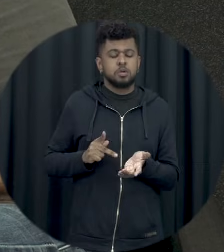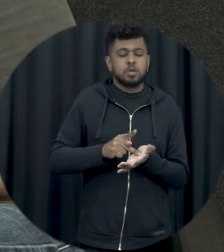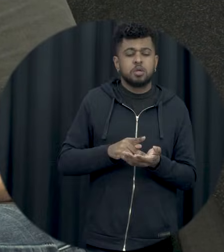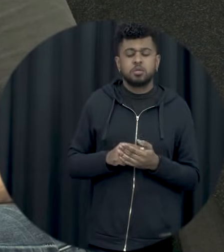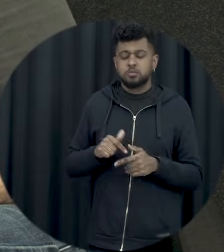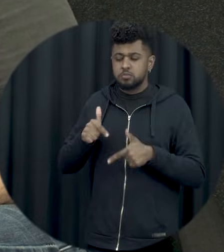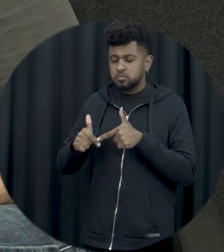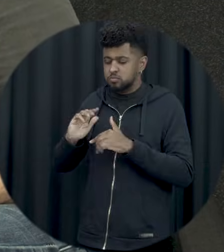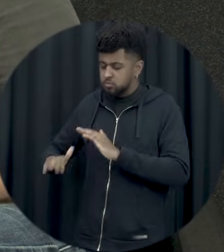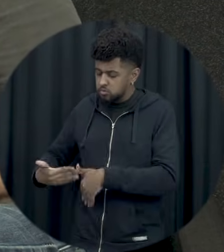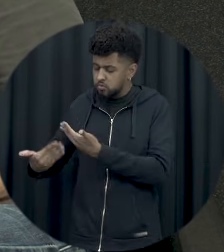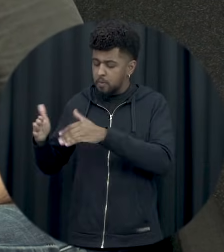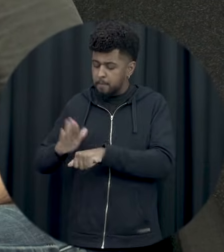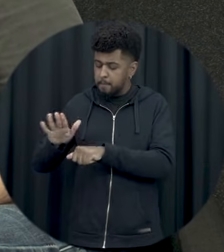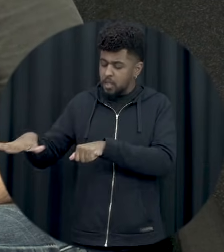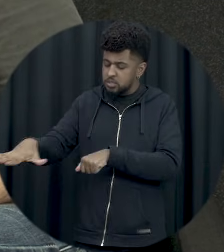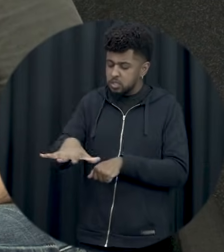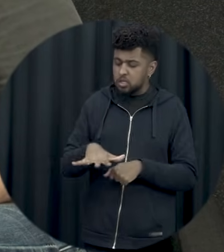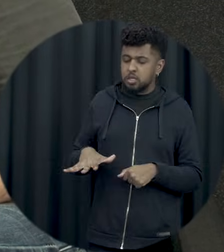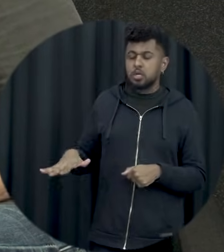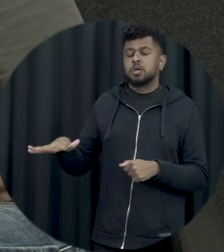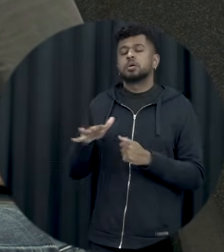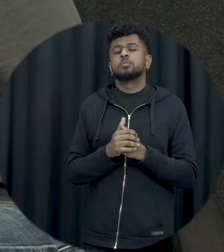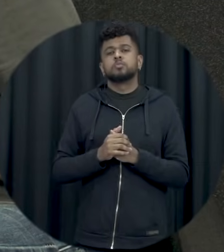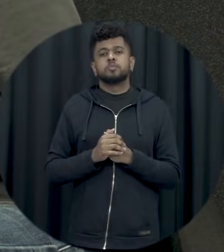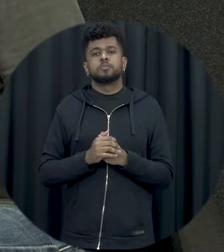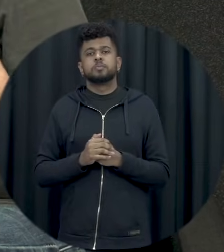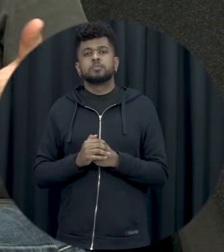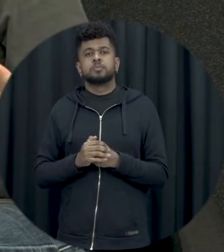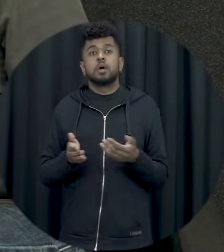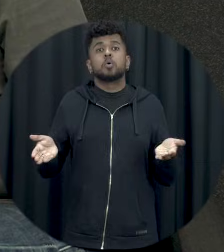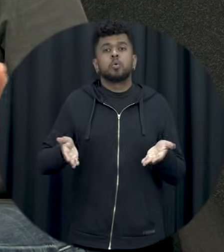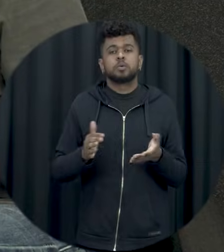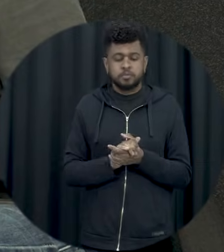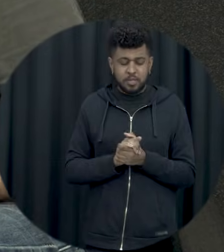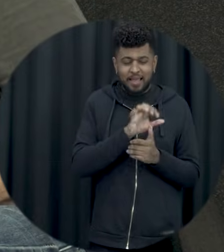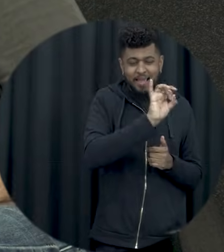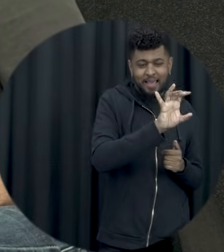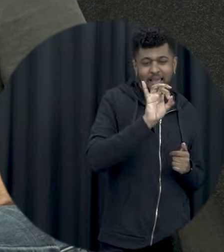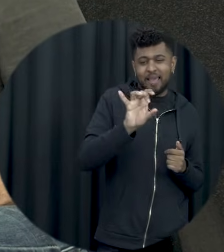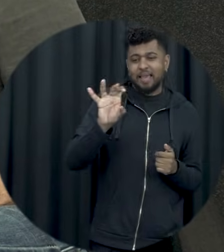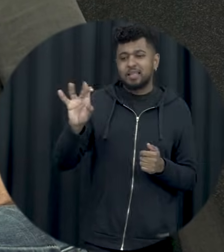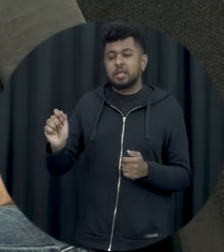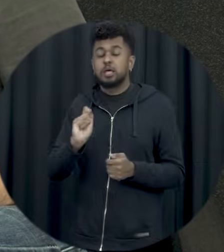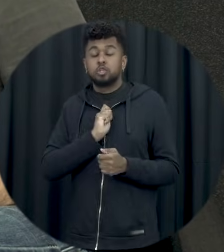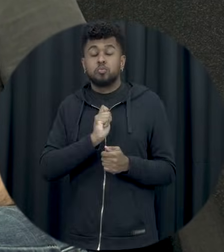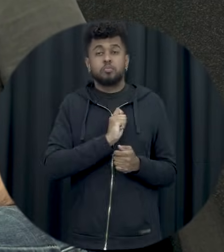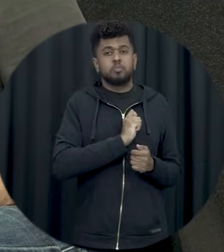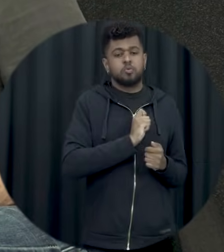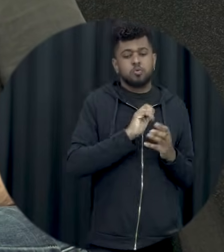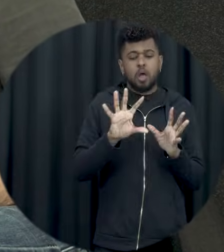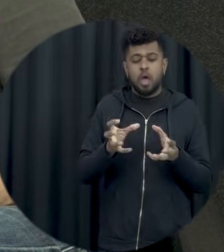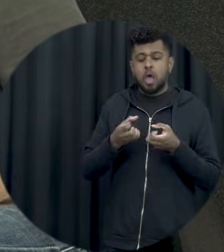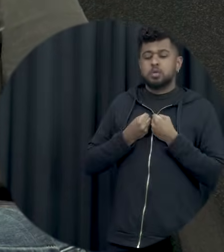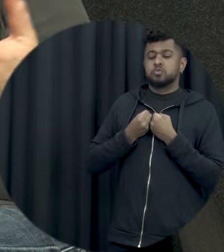muito mais em campo do que em termos bibliográficos. Agora, cada antropóloga, cada antropólogo assume uma